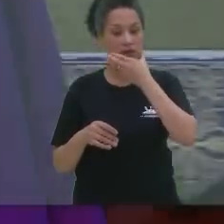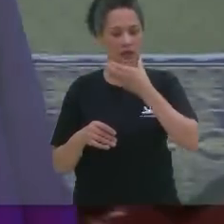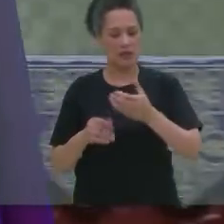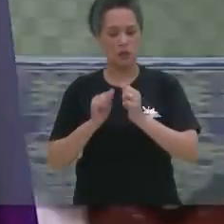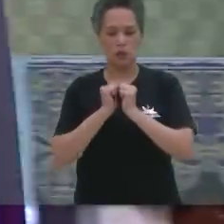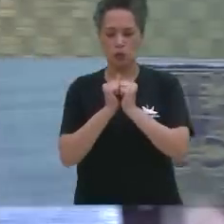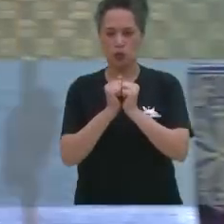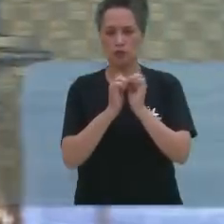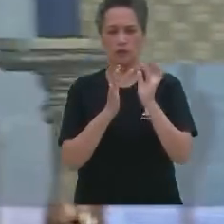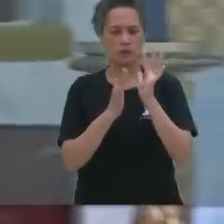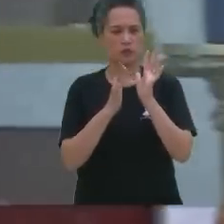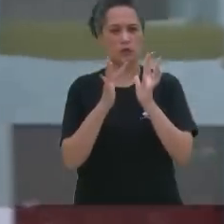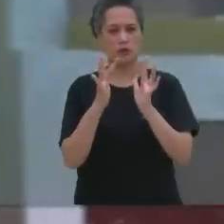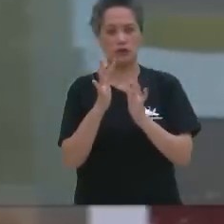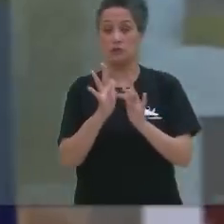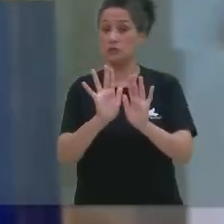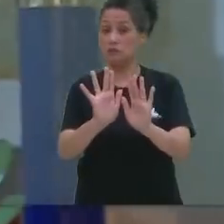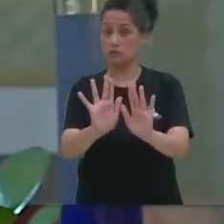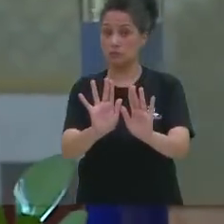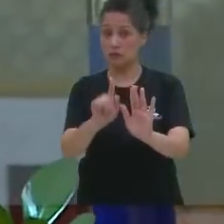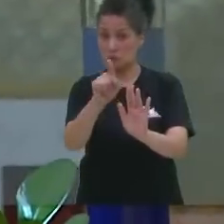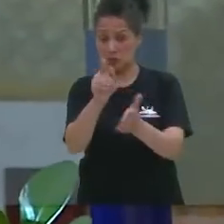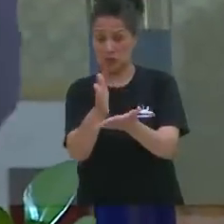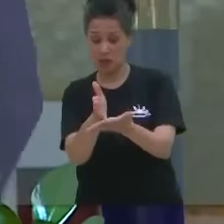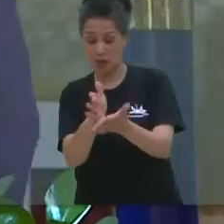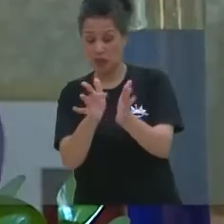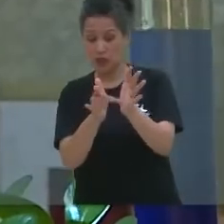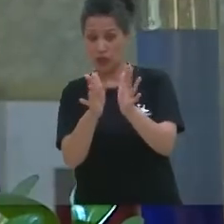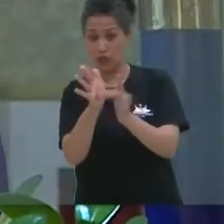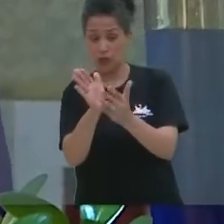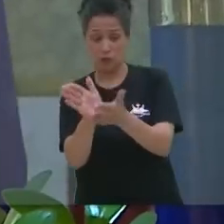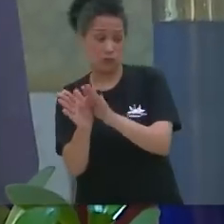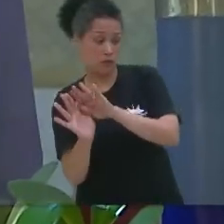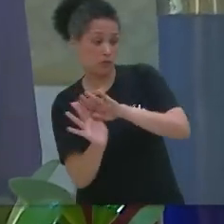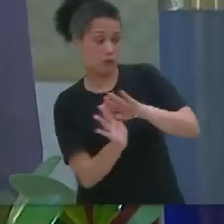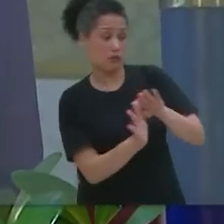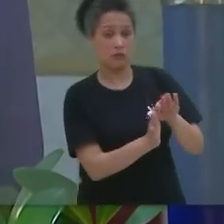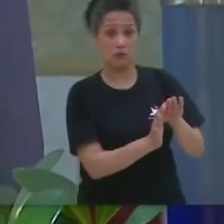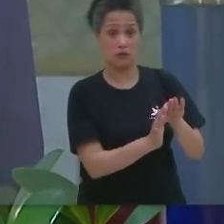Se você tirar Jesus Cristo, não tem Natal.